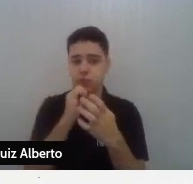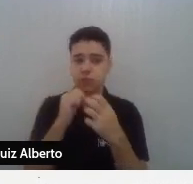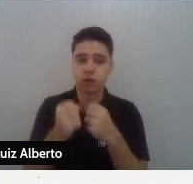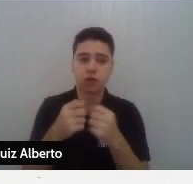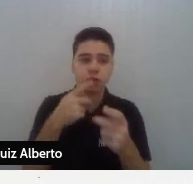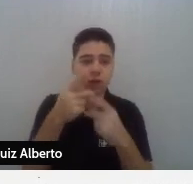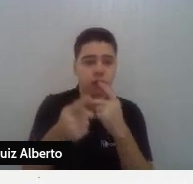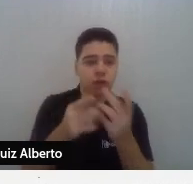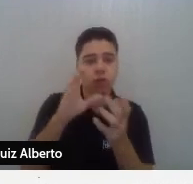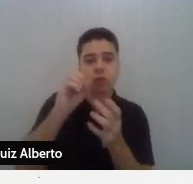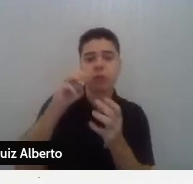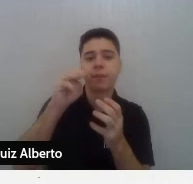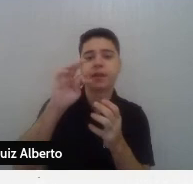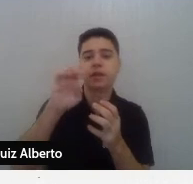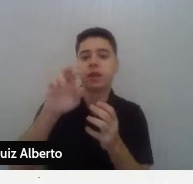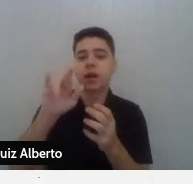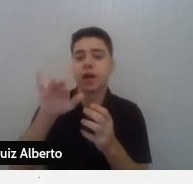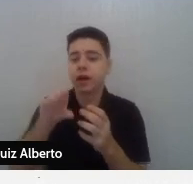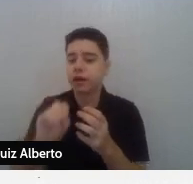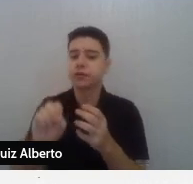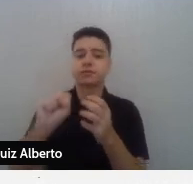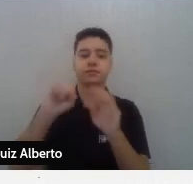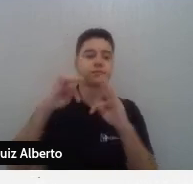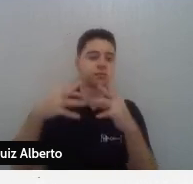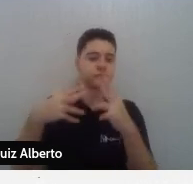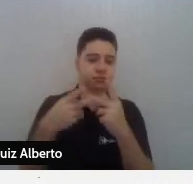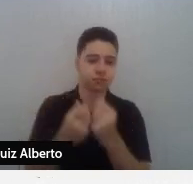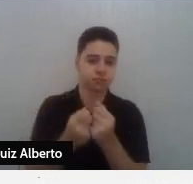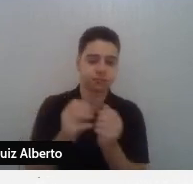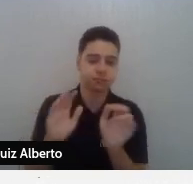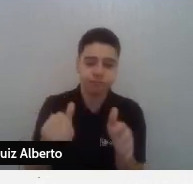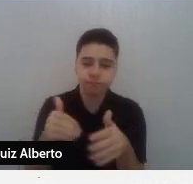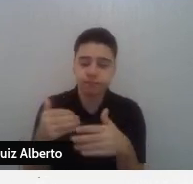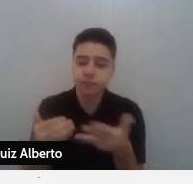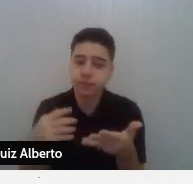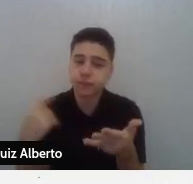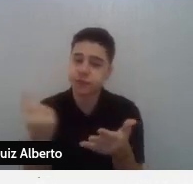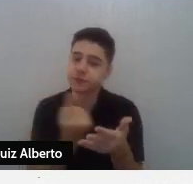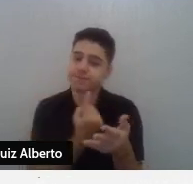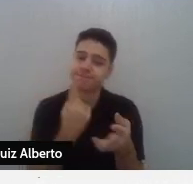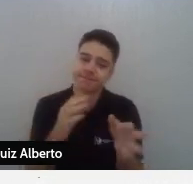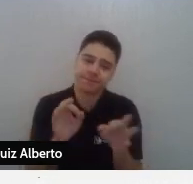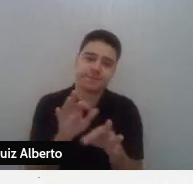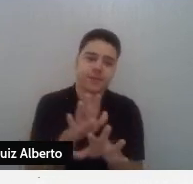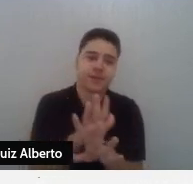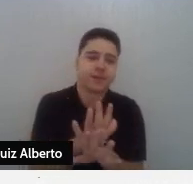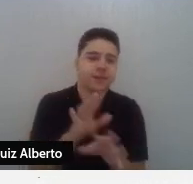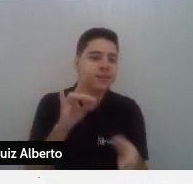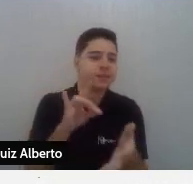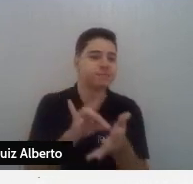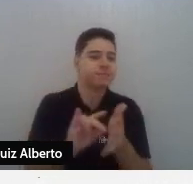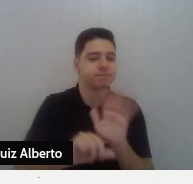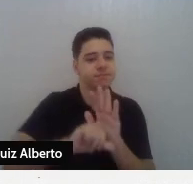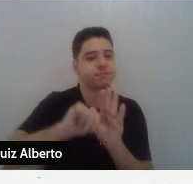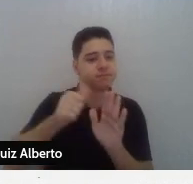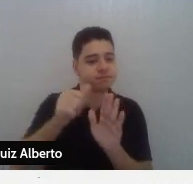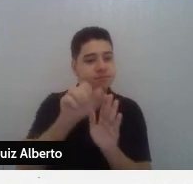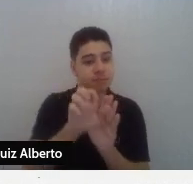nos comentários. Bom, então a gente fica aqui pelo primeiro episódio.